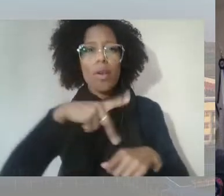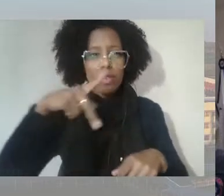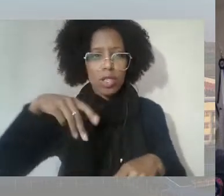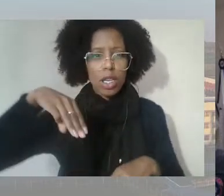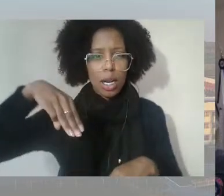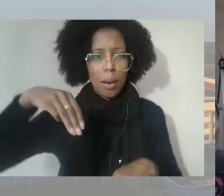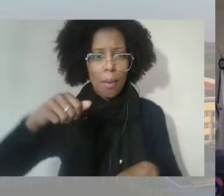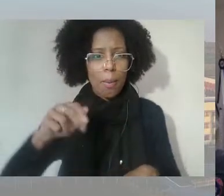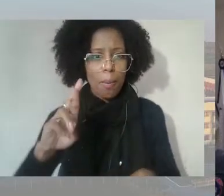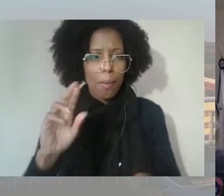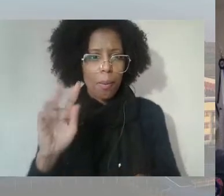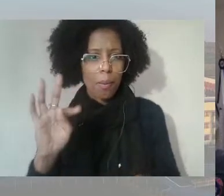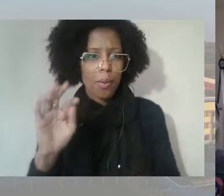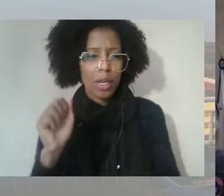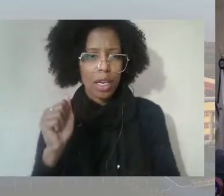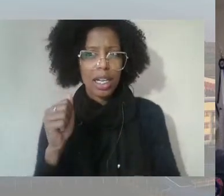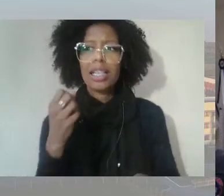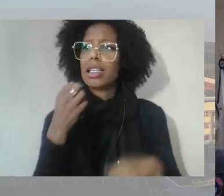ressaltar a sua